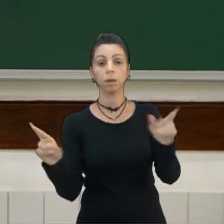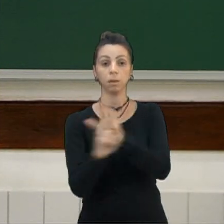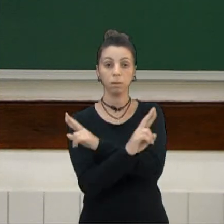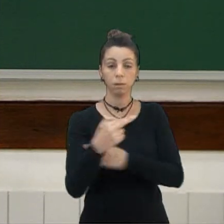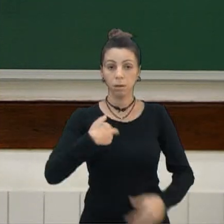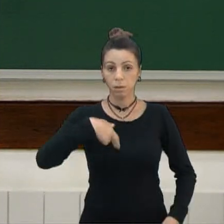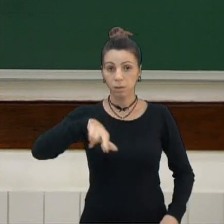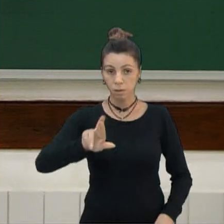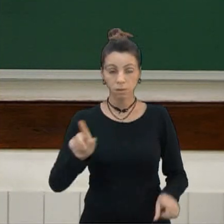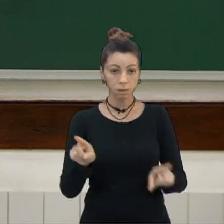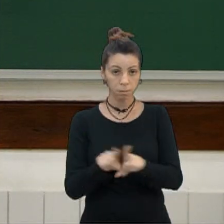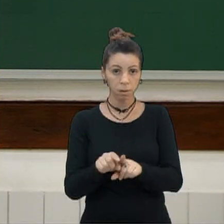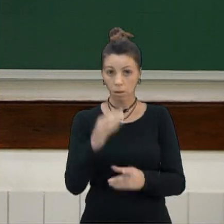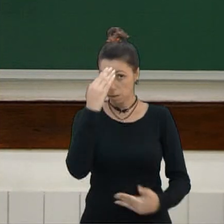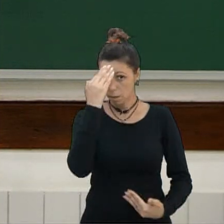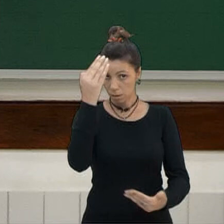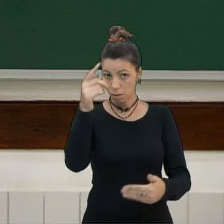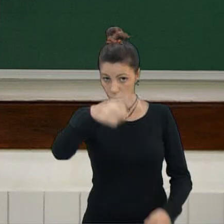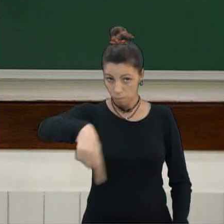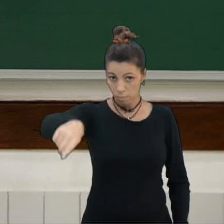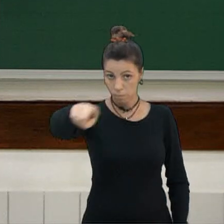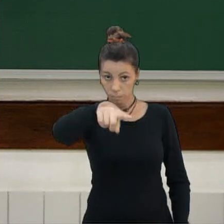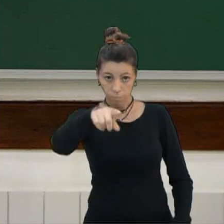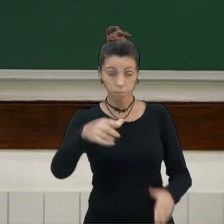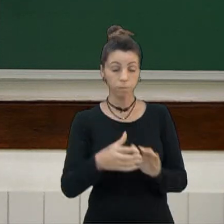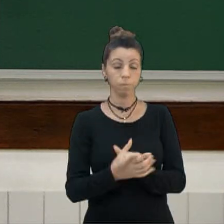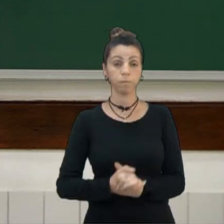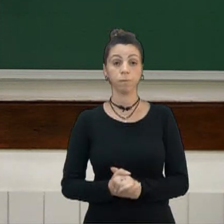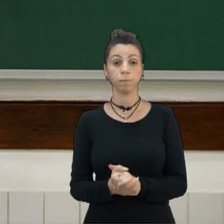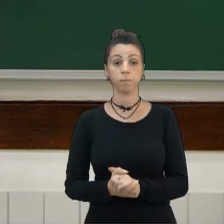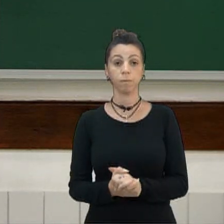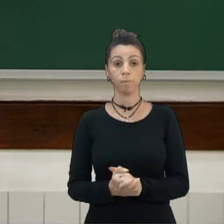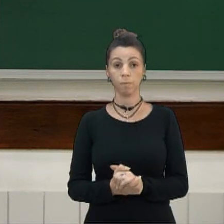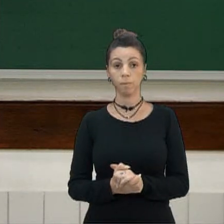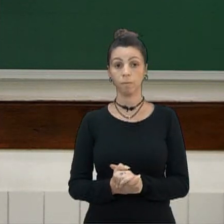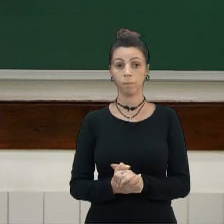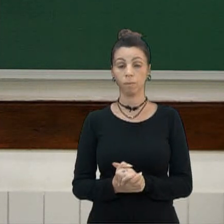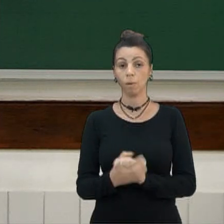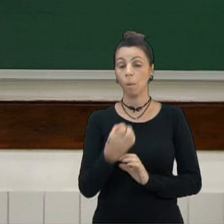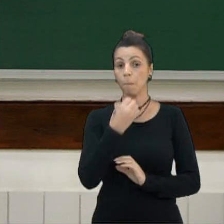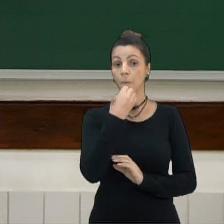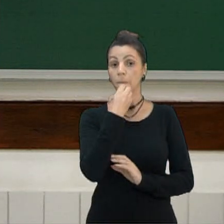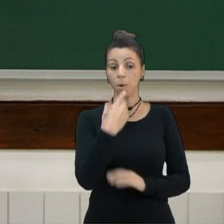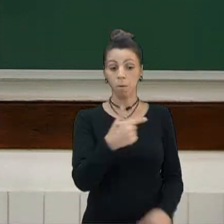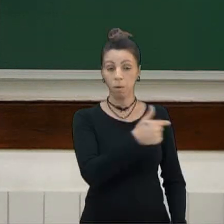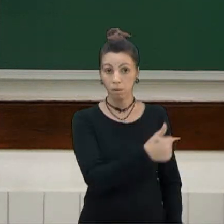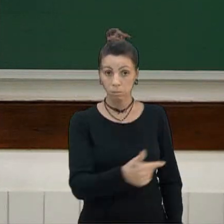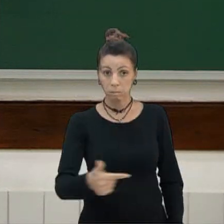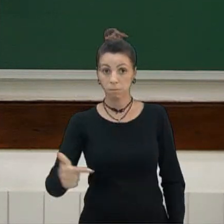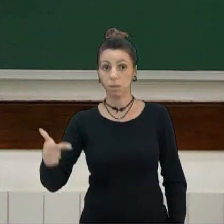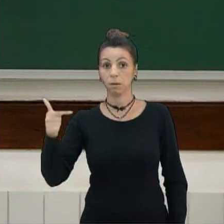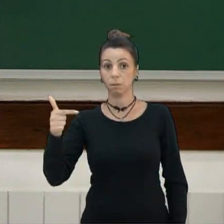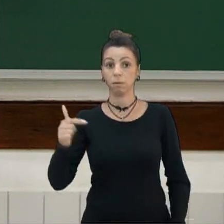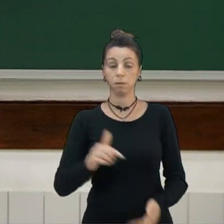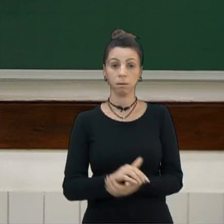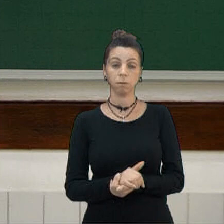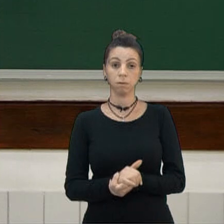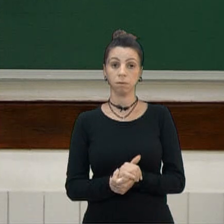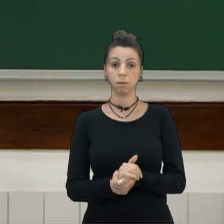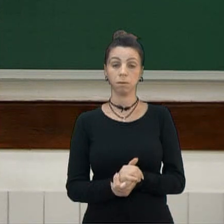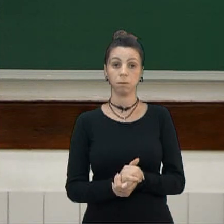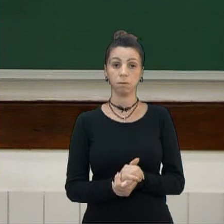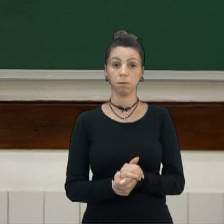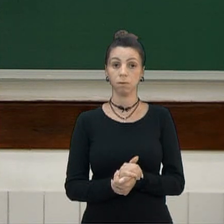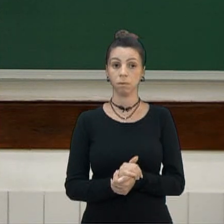né? Eu agradeço a todos, né? Tenham todos uma boa semana, tá? E